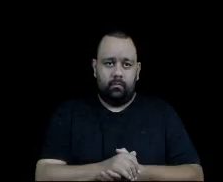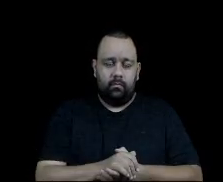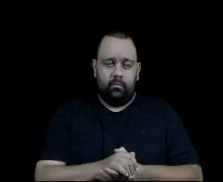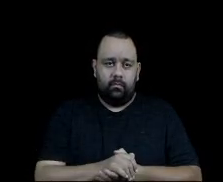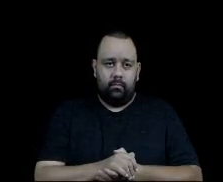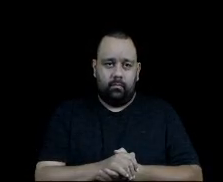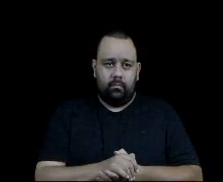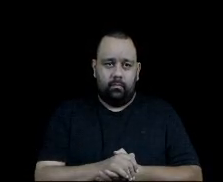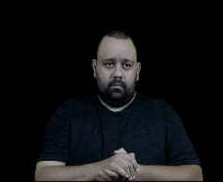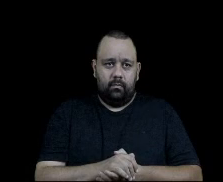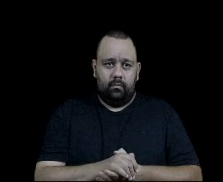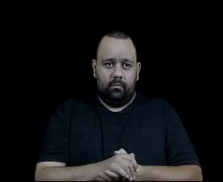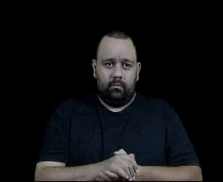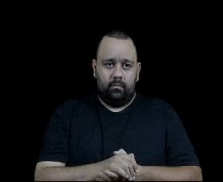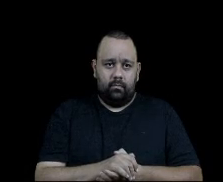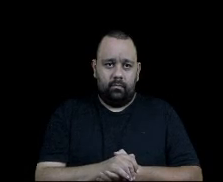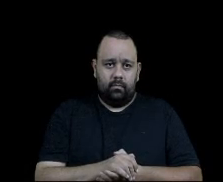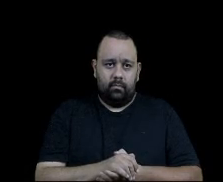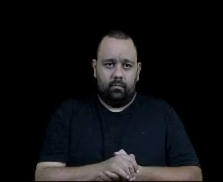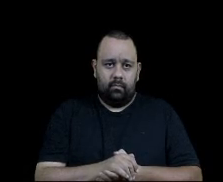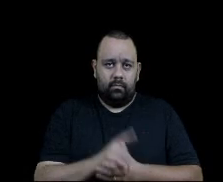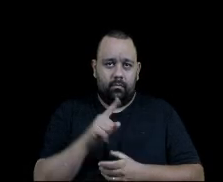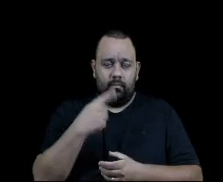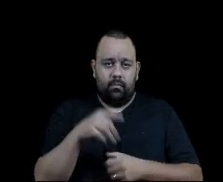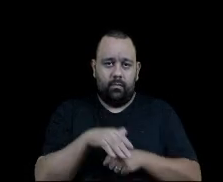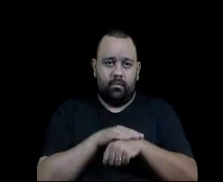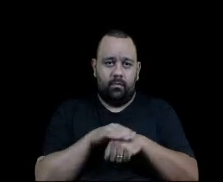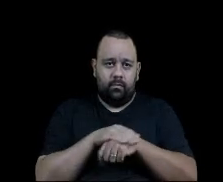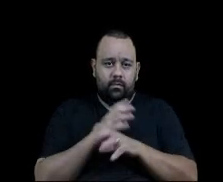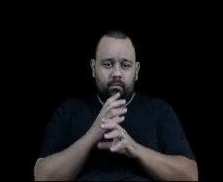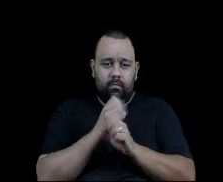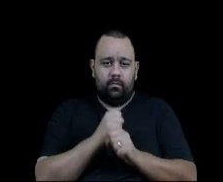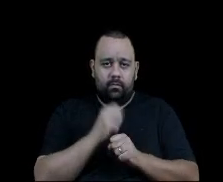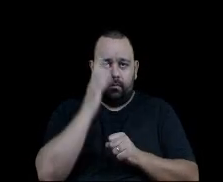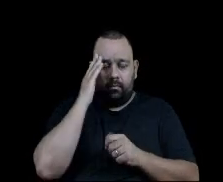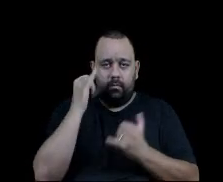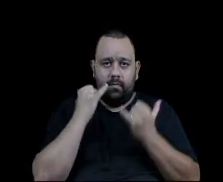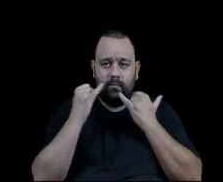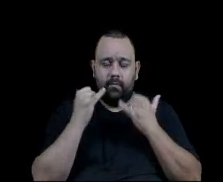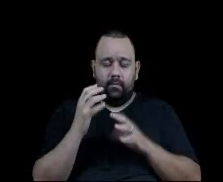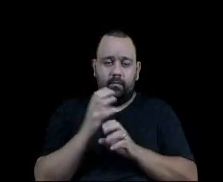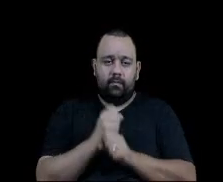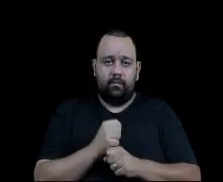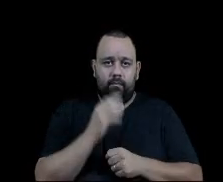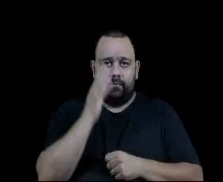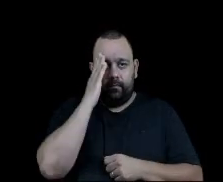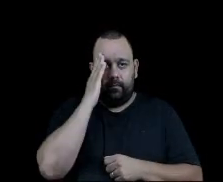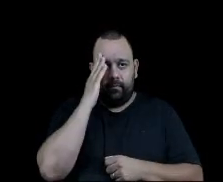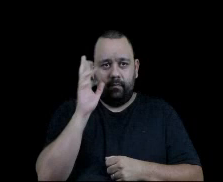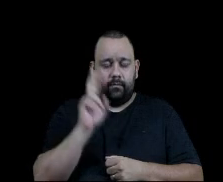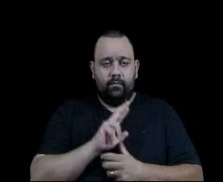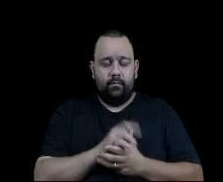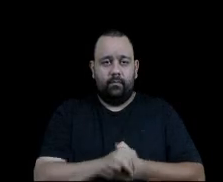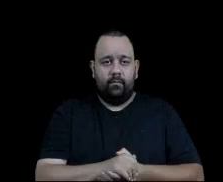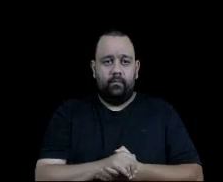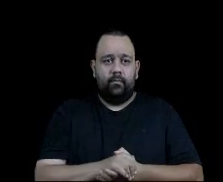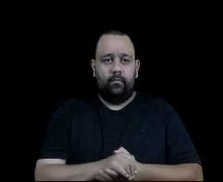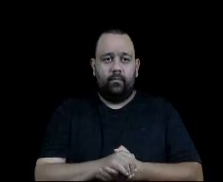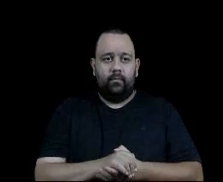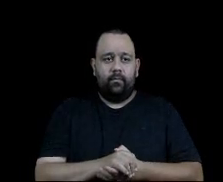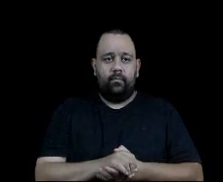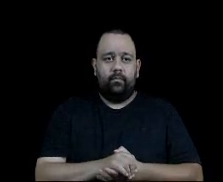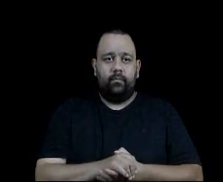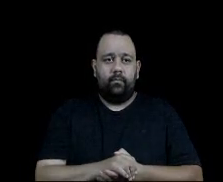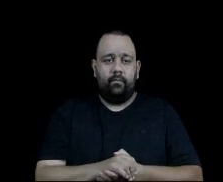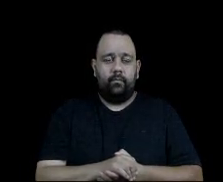Por hora, tudo bem, presidente. Depois a gente faz uma conversinha assim. Depois você faz requerimento de informação. Né? O pessoal